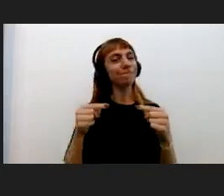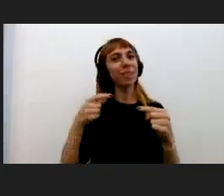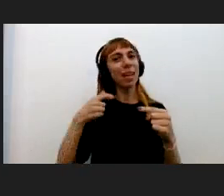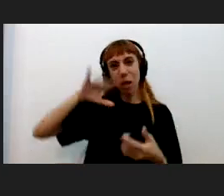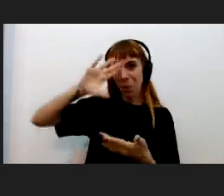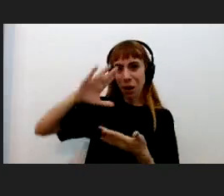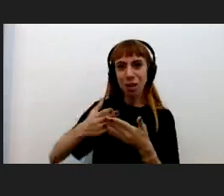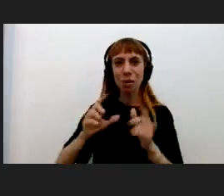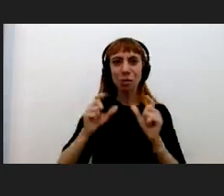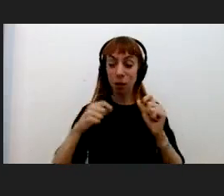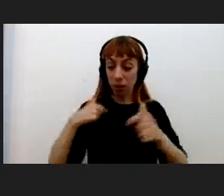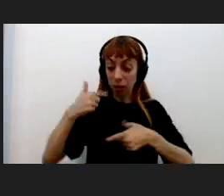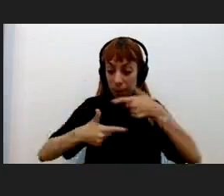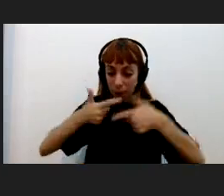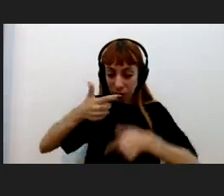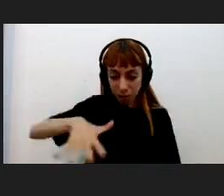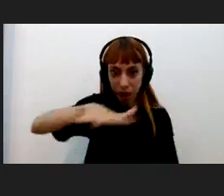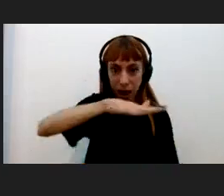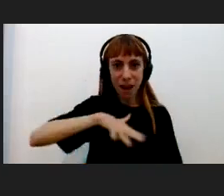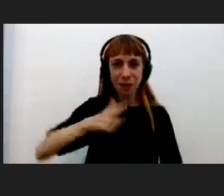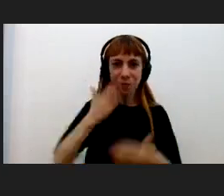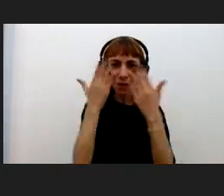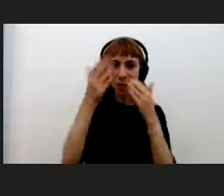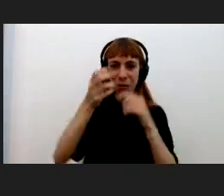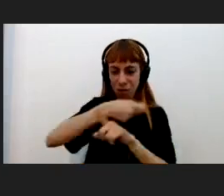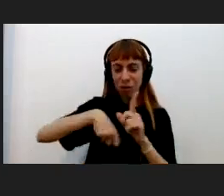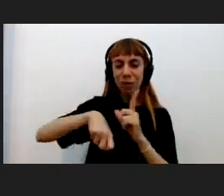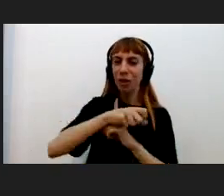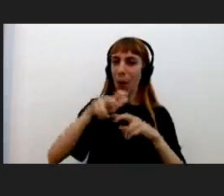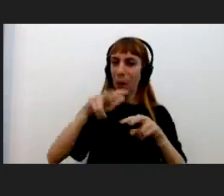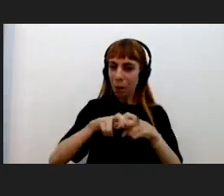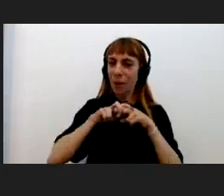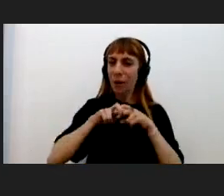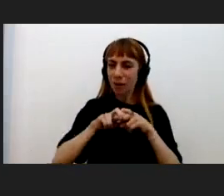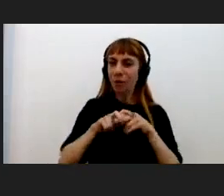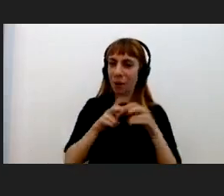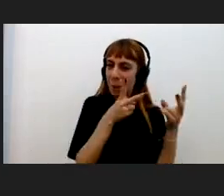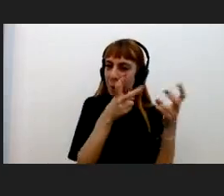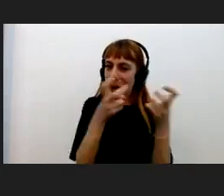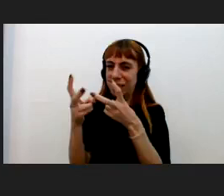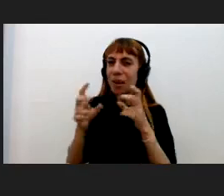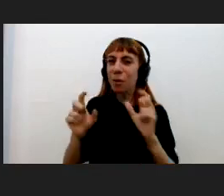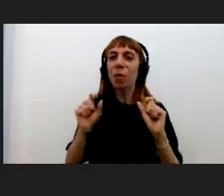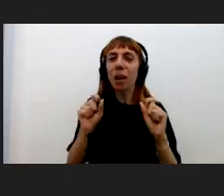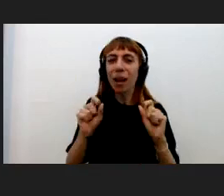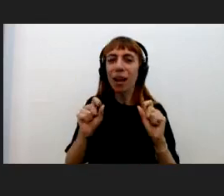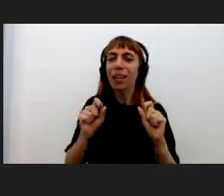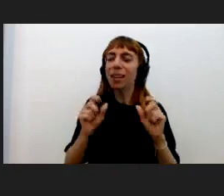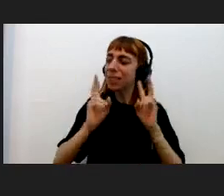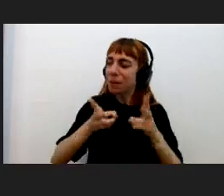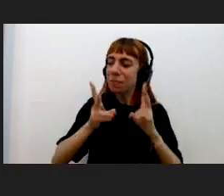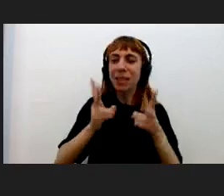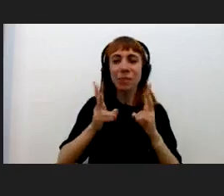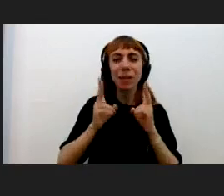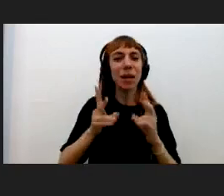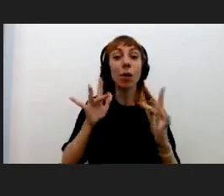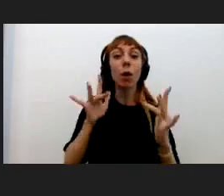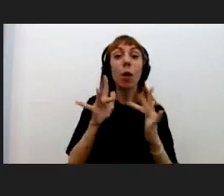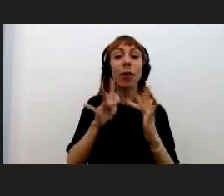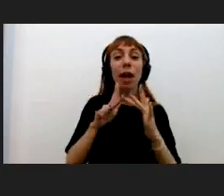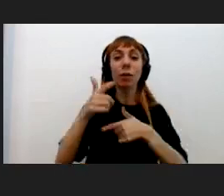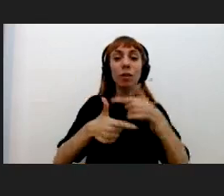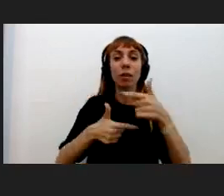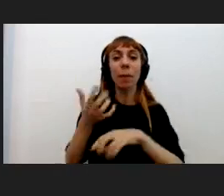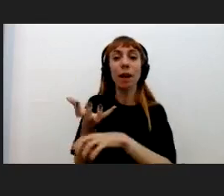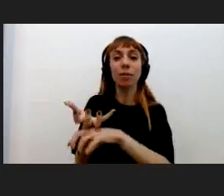psicologia social, que me implica a estar em contato constante interdisciplinar, né? Atualmente eu trabalho numa instituição que tem